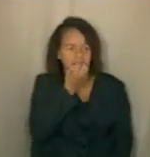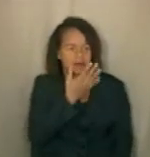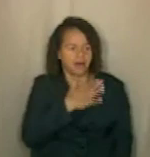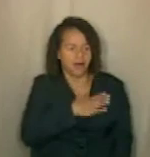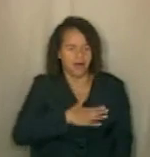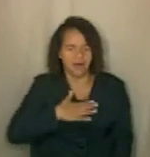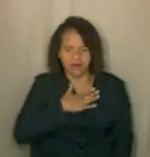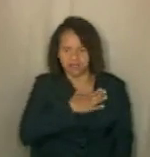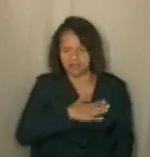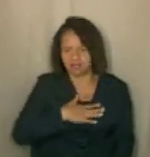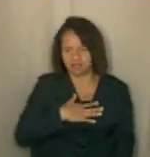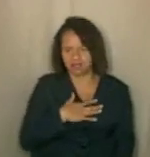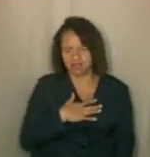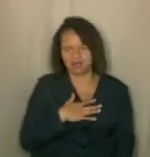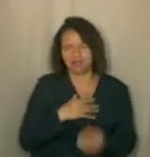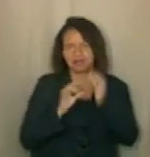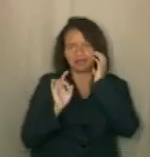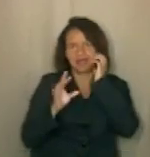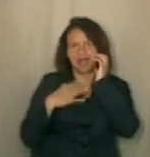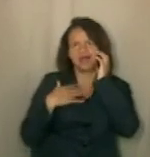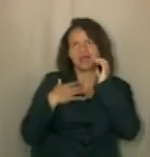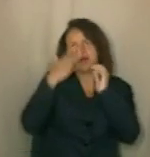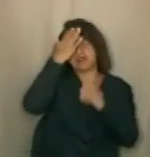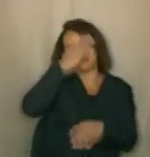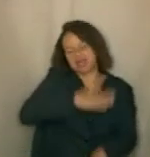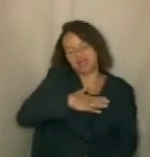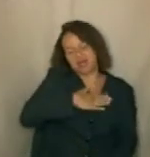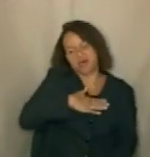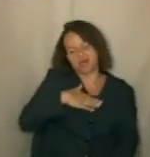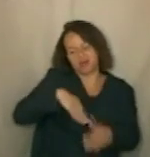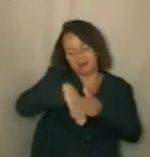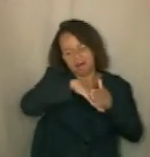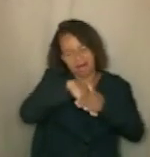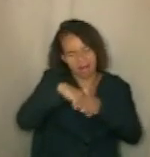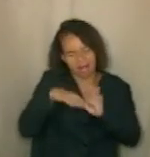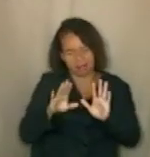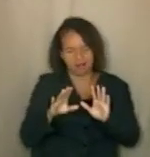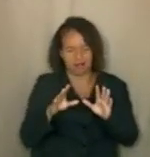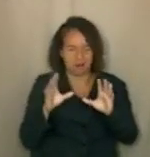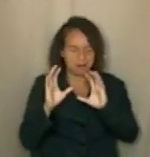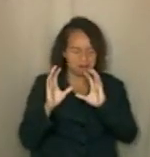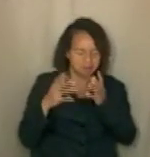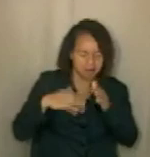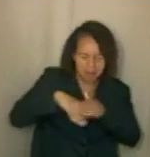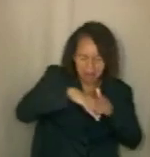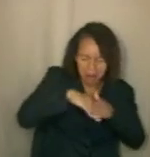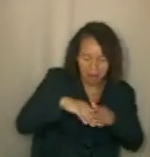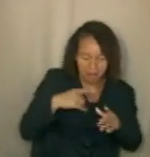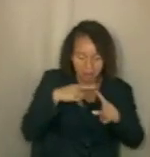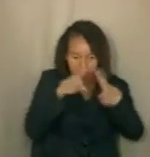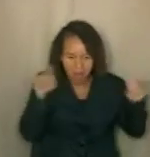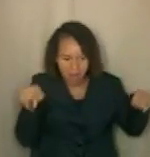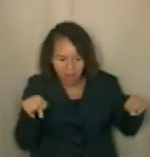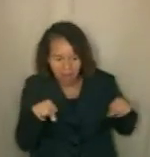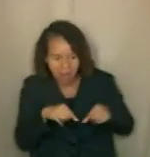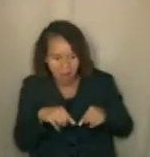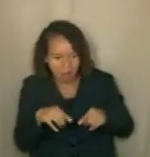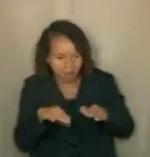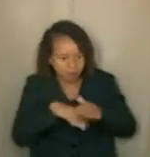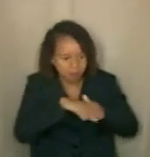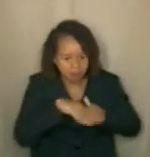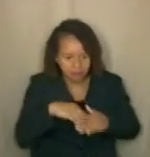vamos dizer não só os peladeiros mas também que não é peladeiro que quando vê um campo daquele jeito